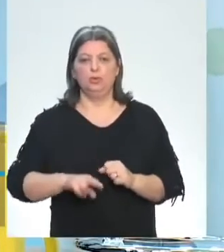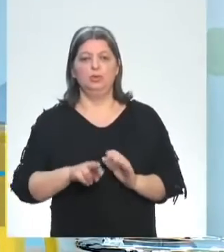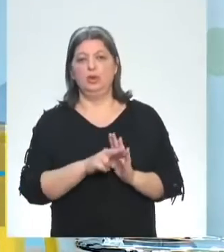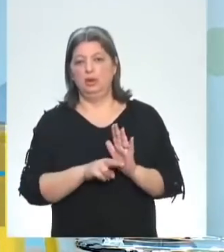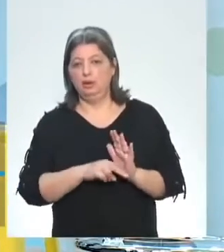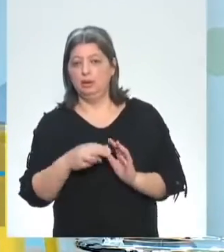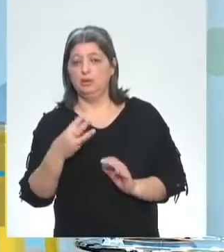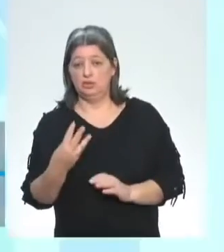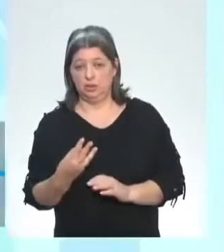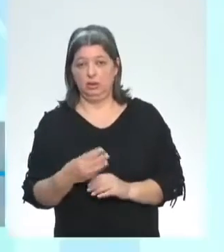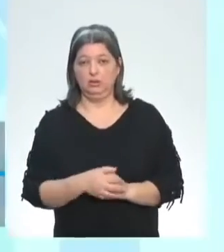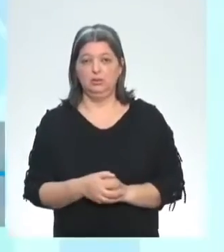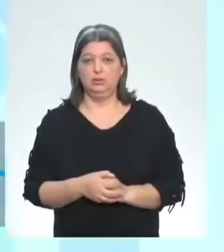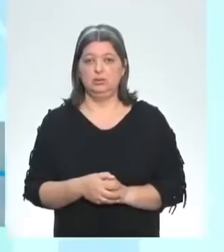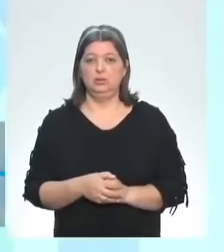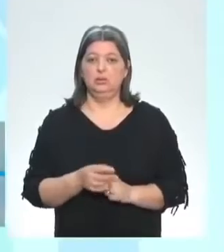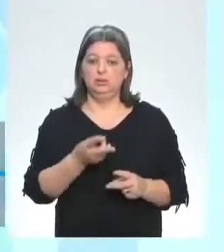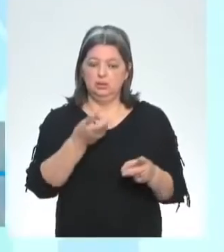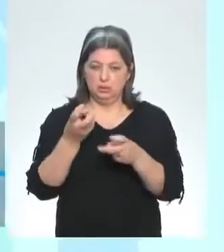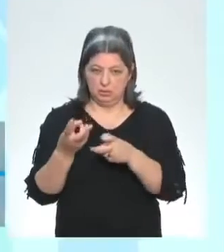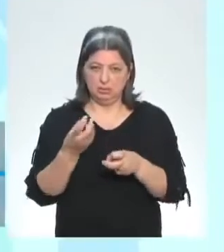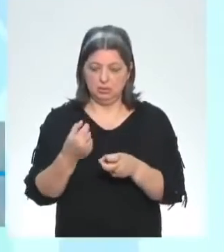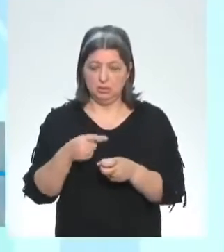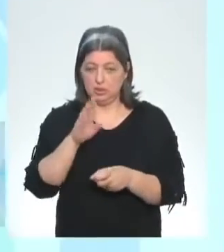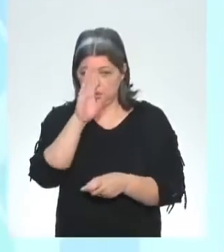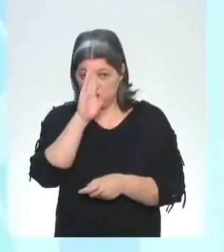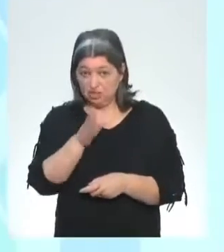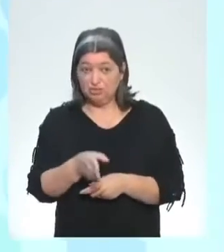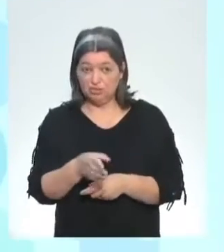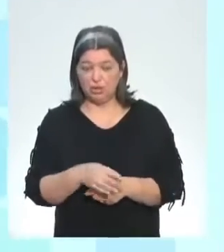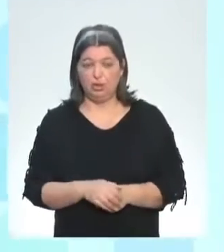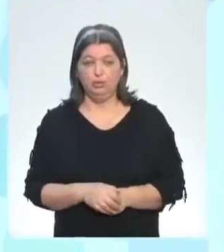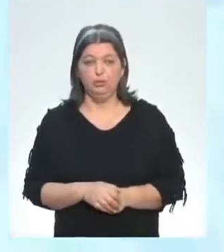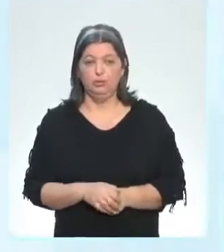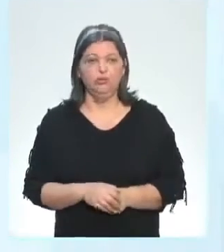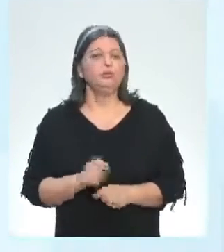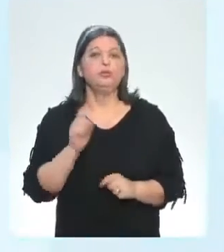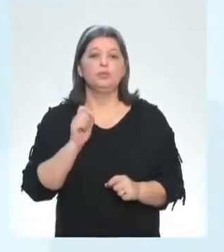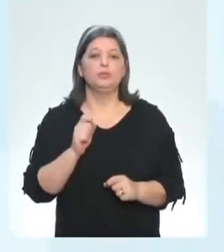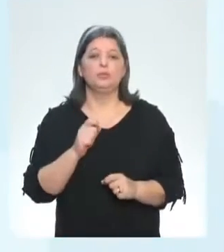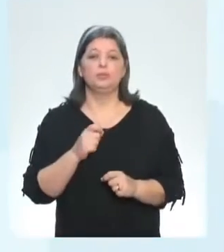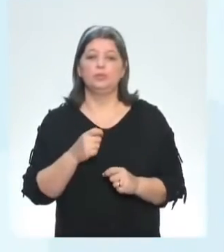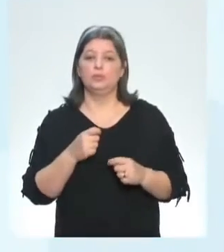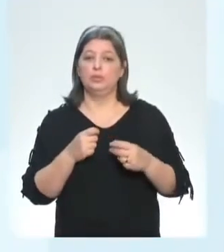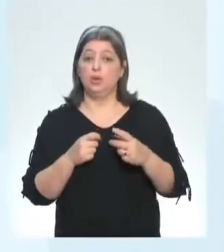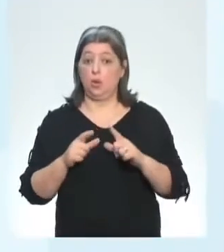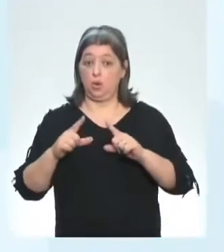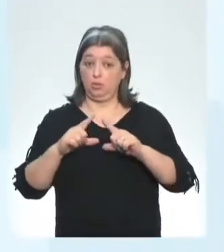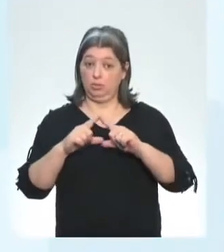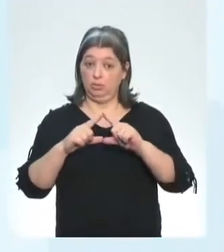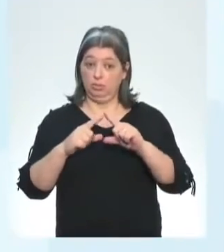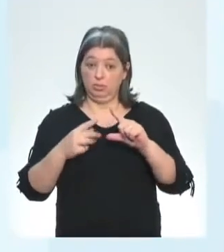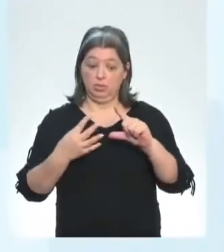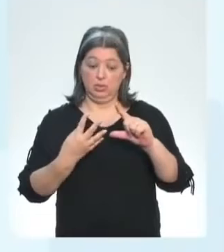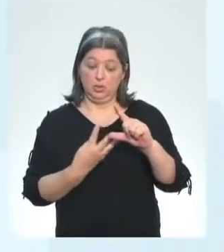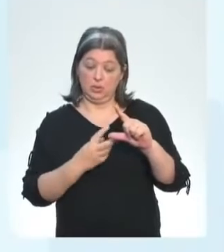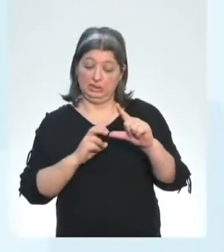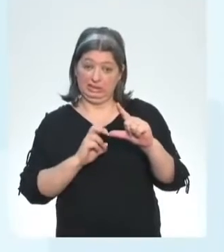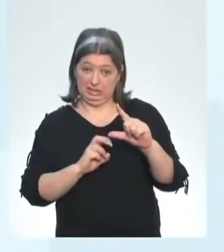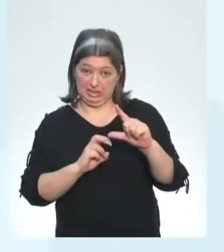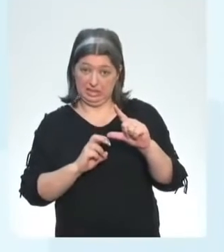pode verificar diretamente aqui, ó, que 45 é o triplo de